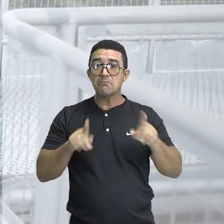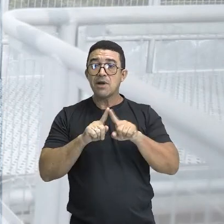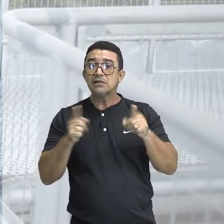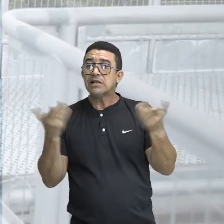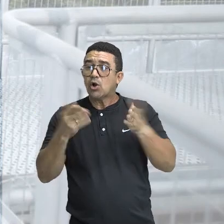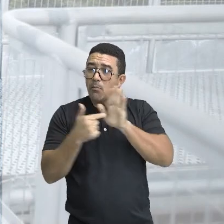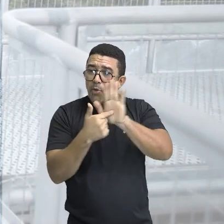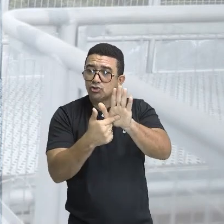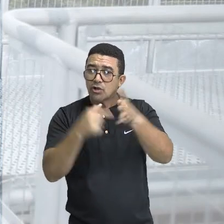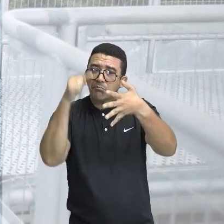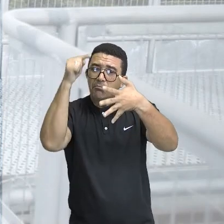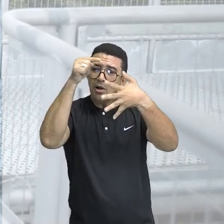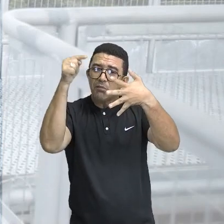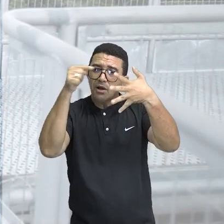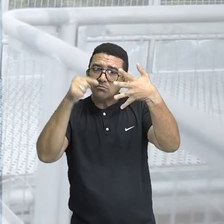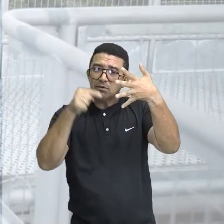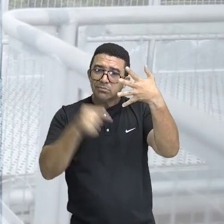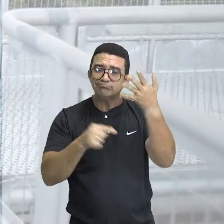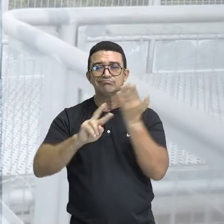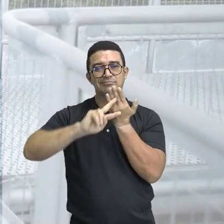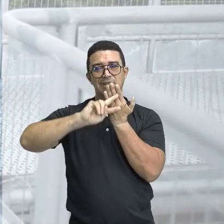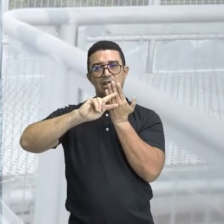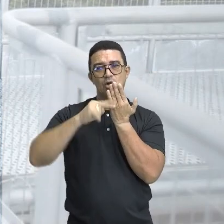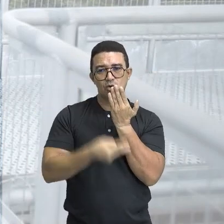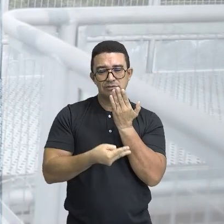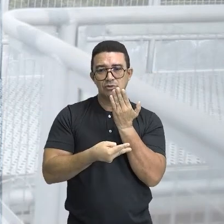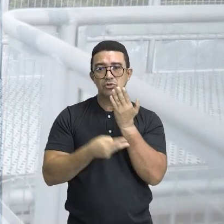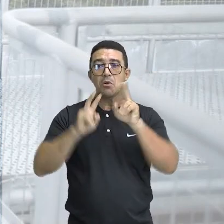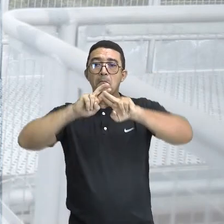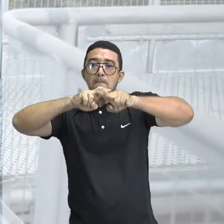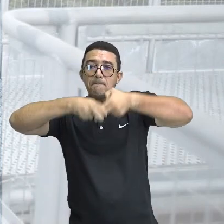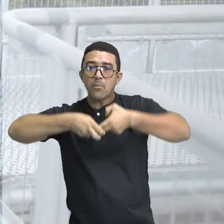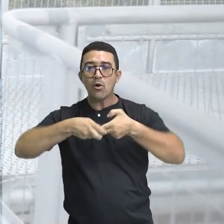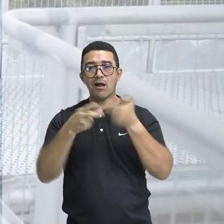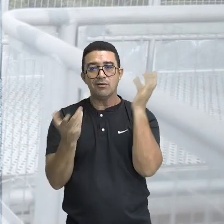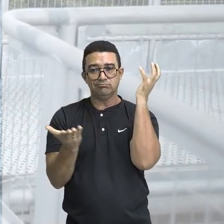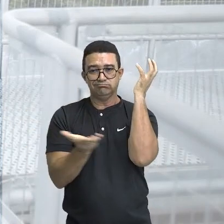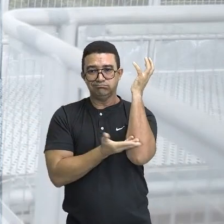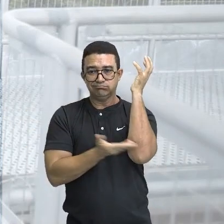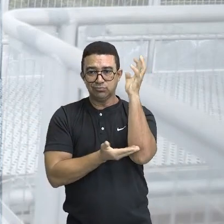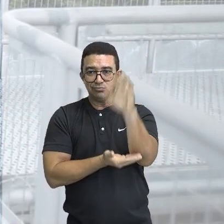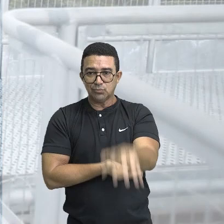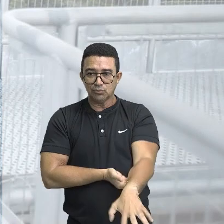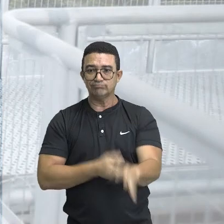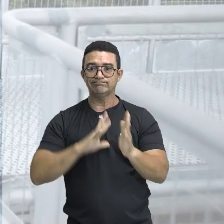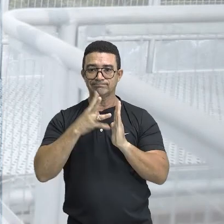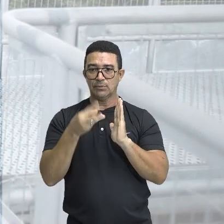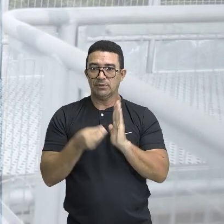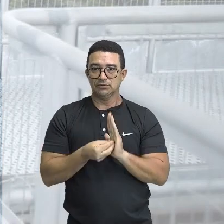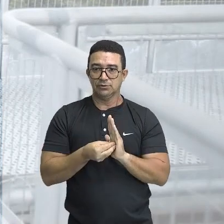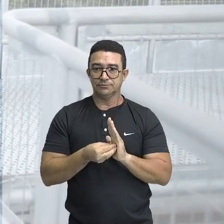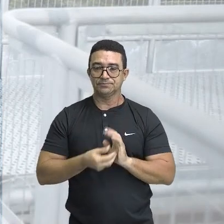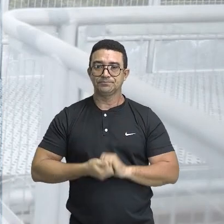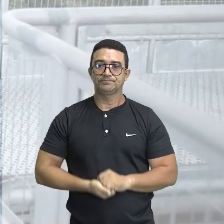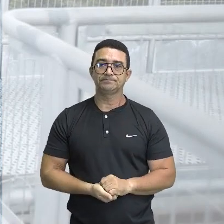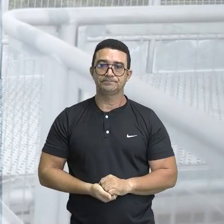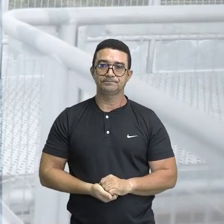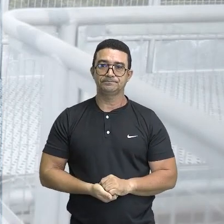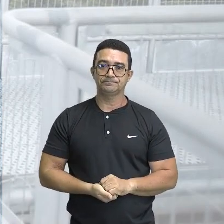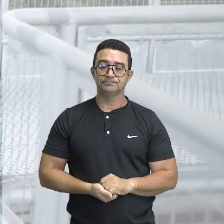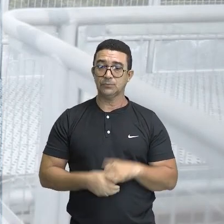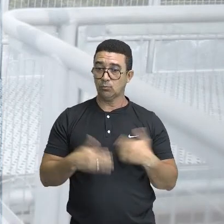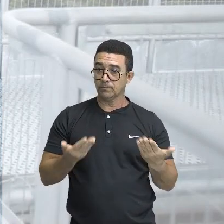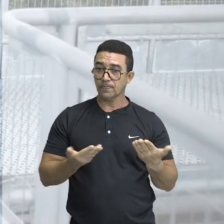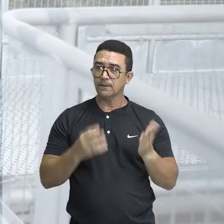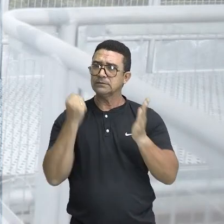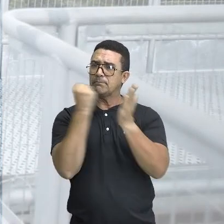relacioná-las aqui, que envolve aí esse desmatamento da Amazônia, professora. Então, olha só, envolvendo esses